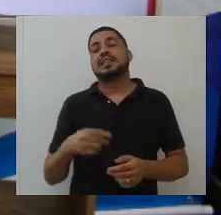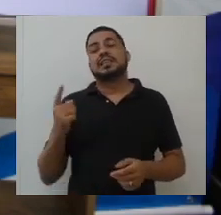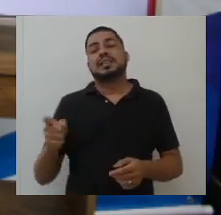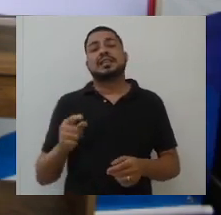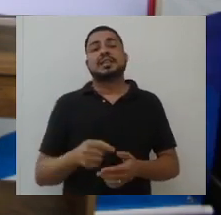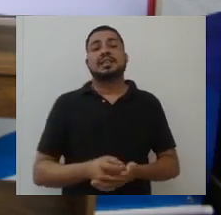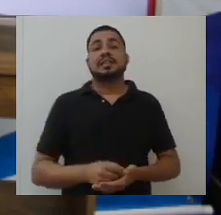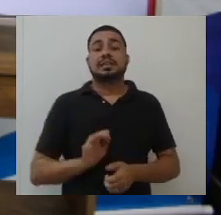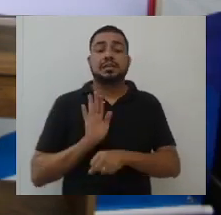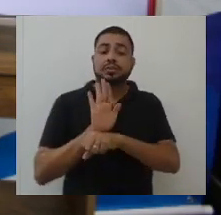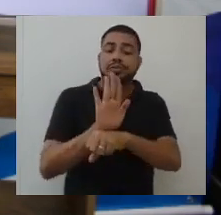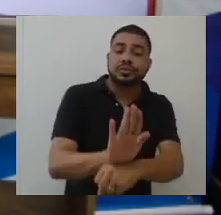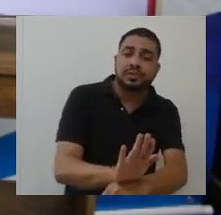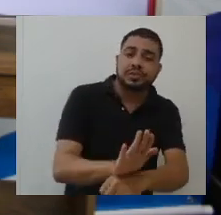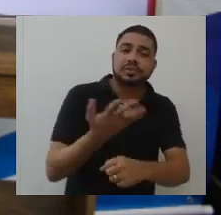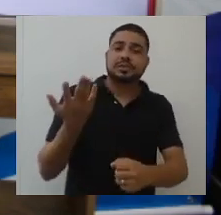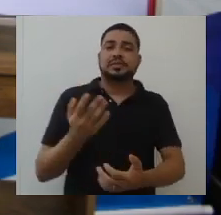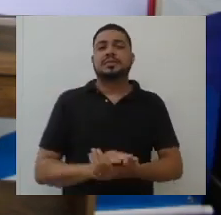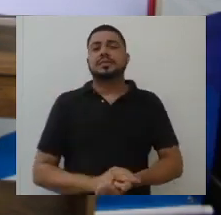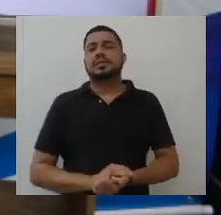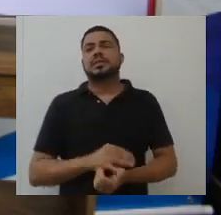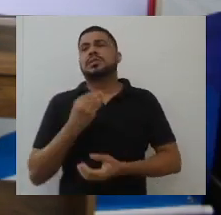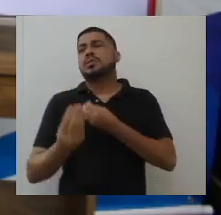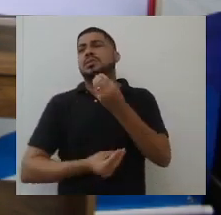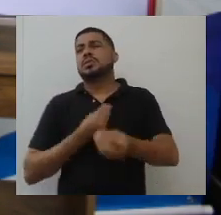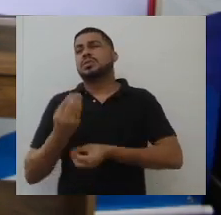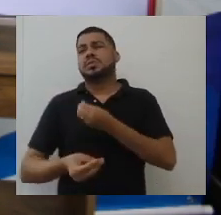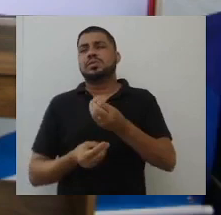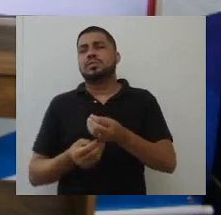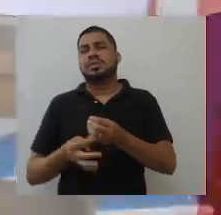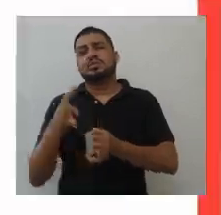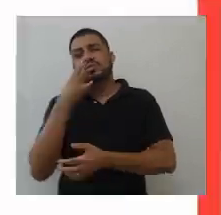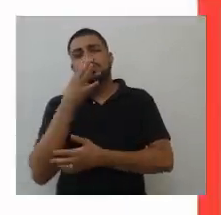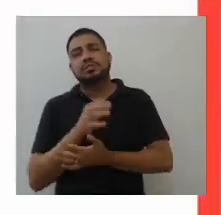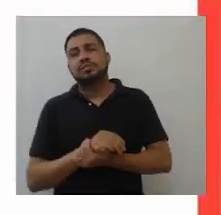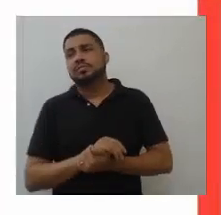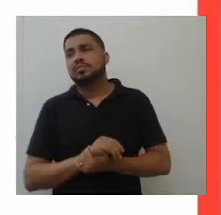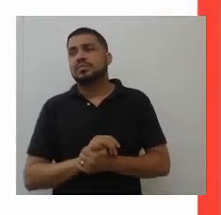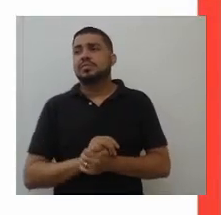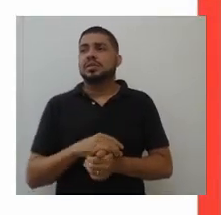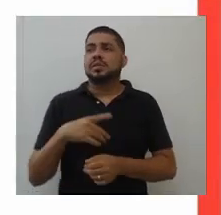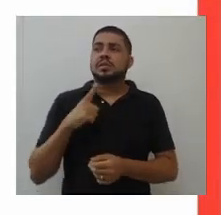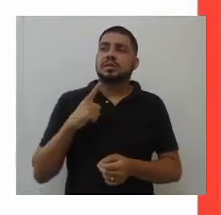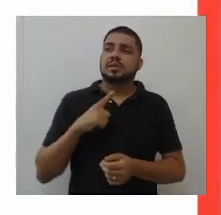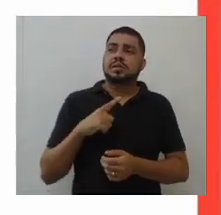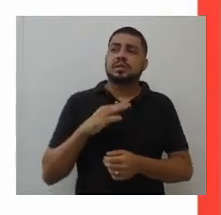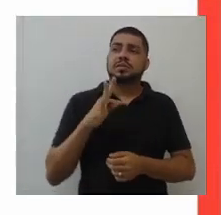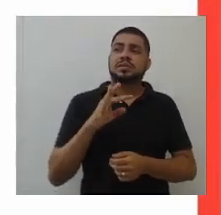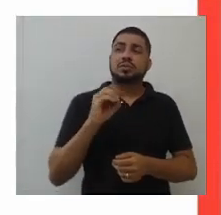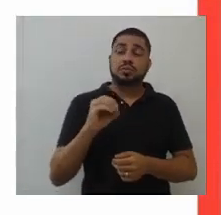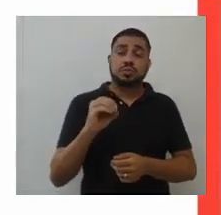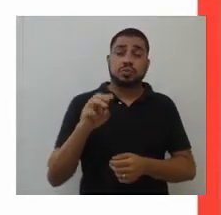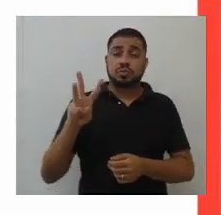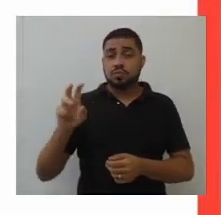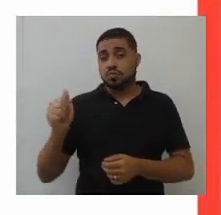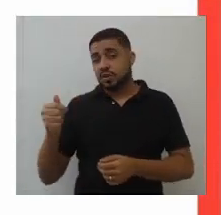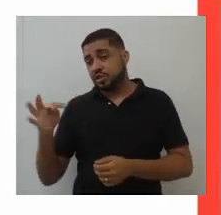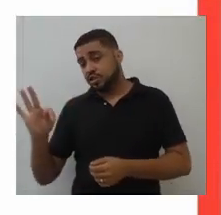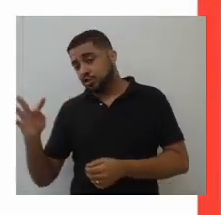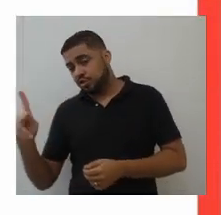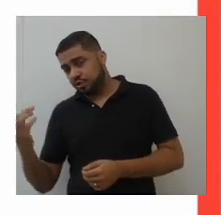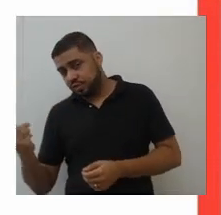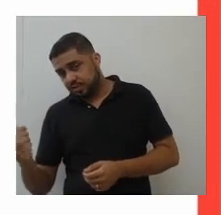dar assistência, dar um suporte. E como é que seria assistir, Rafael? Assistir, infinitivo, to watch. To